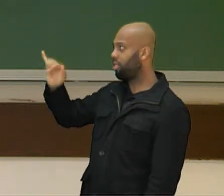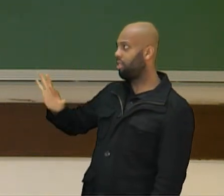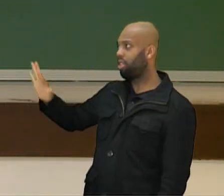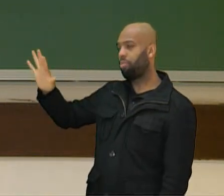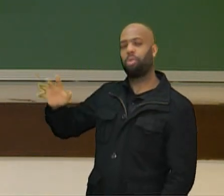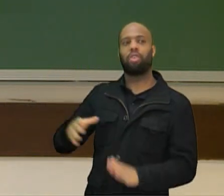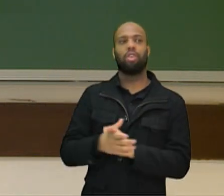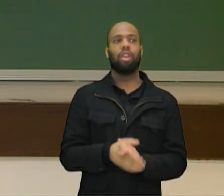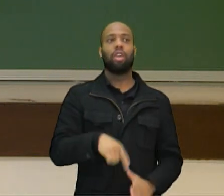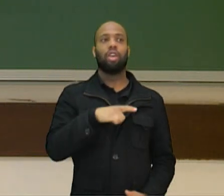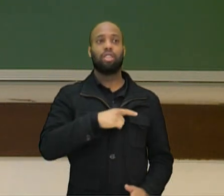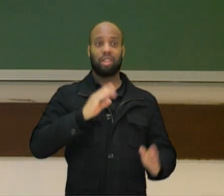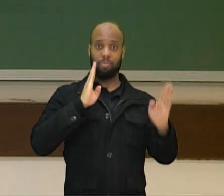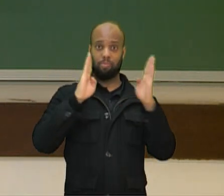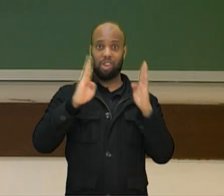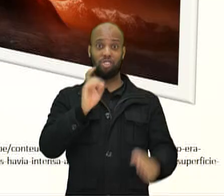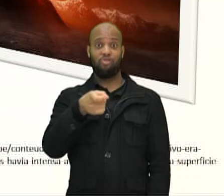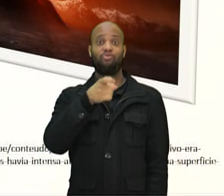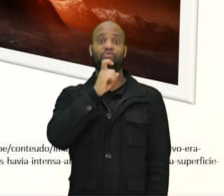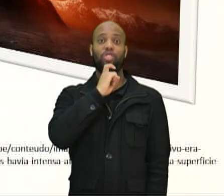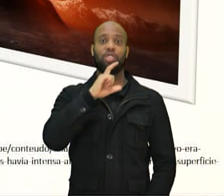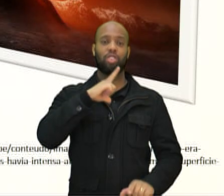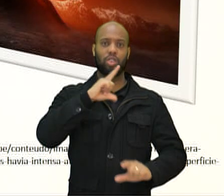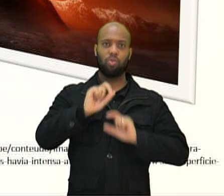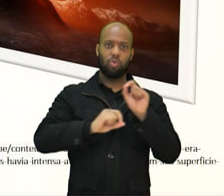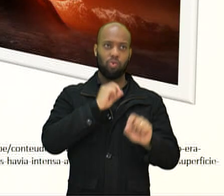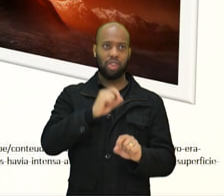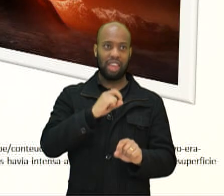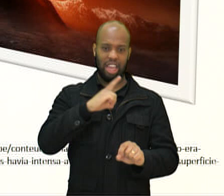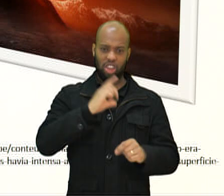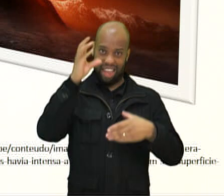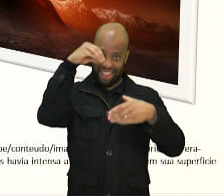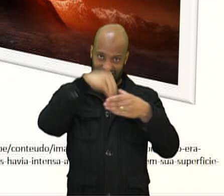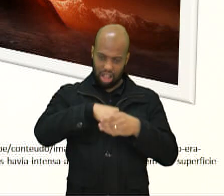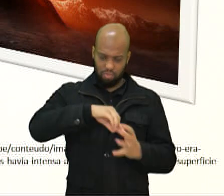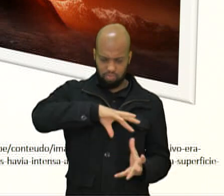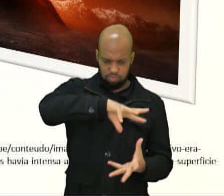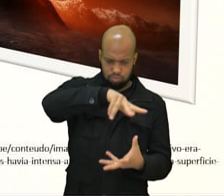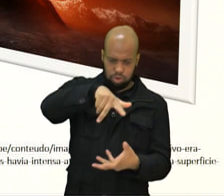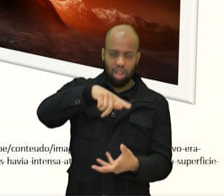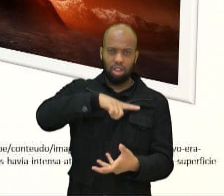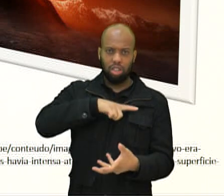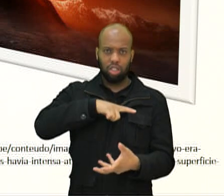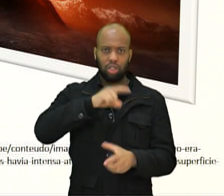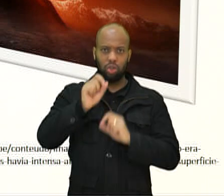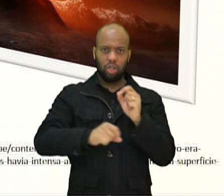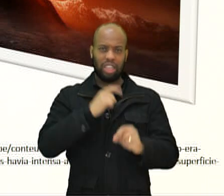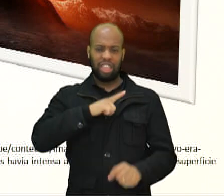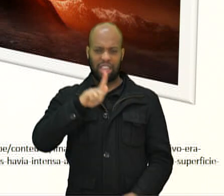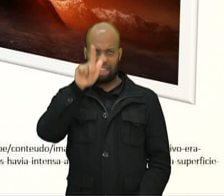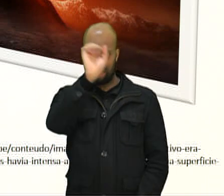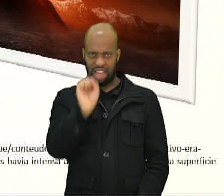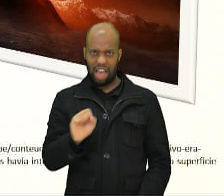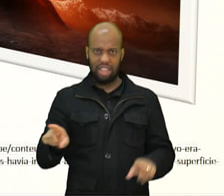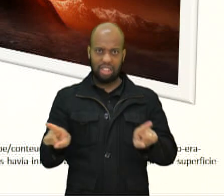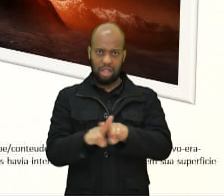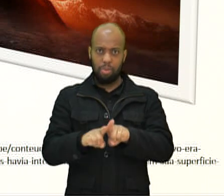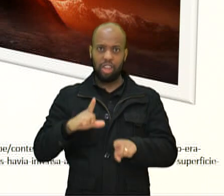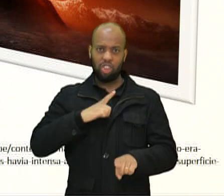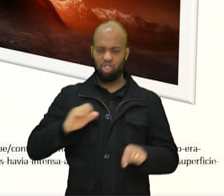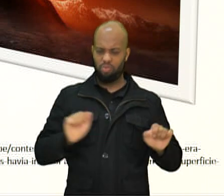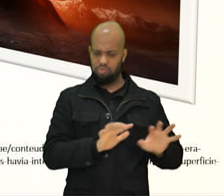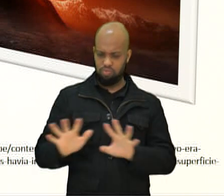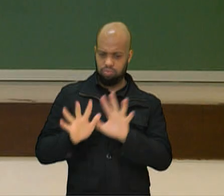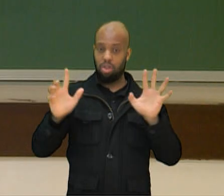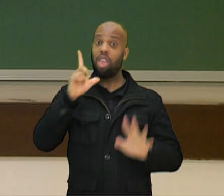você vai ver que durante o resfriamento foi expelida do interior da Terra uma imensa quantidade de gases e vapor de água.